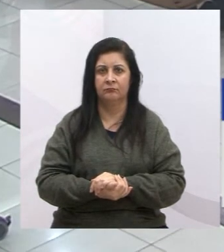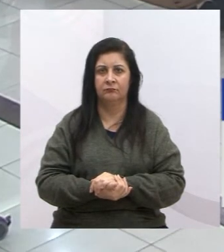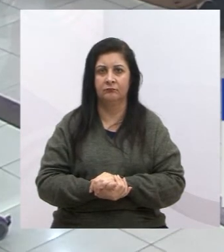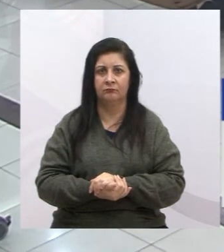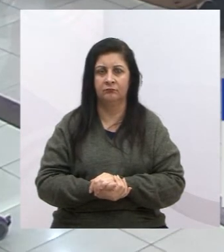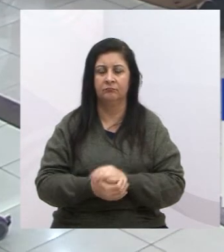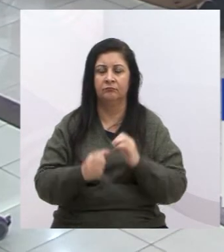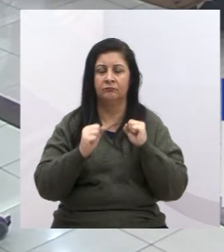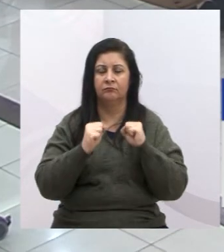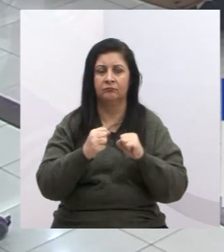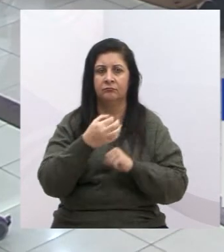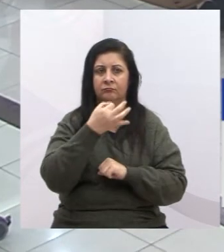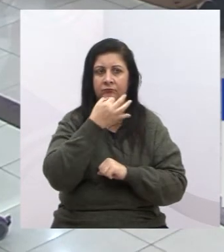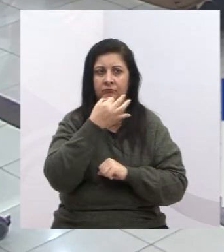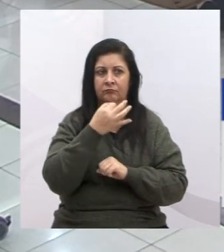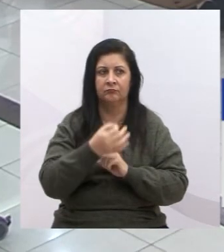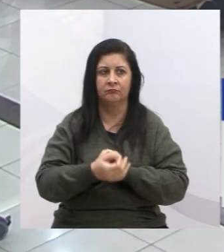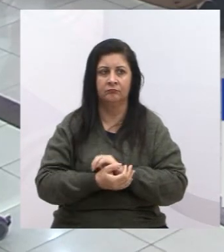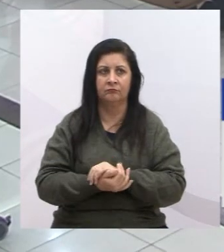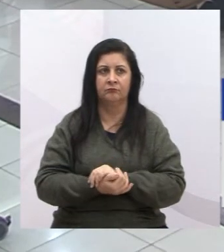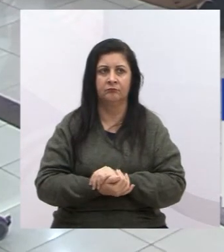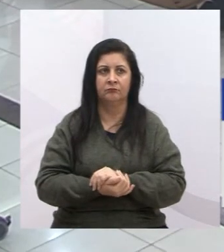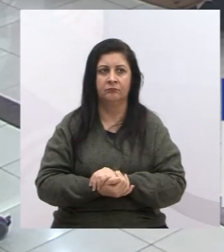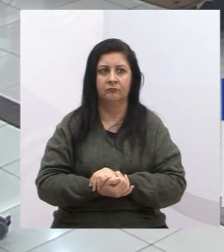O projeto continua em discussão.